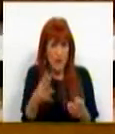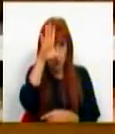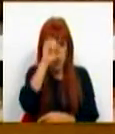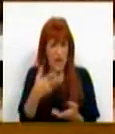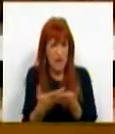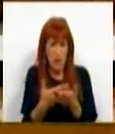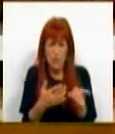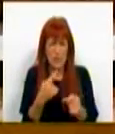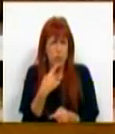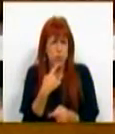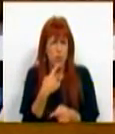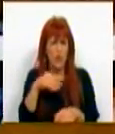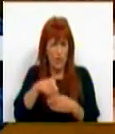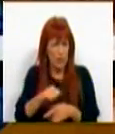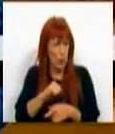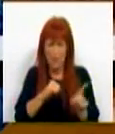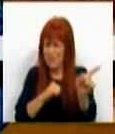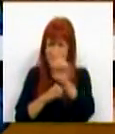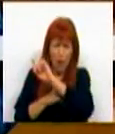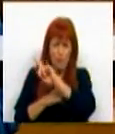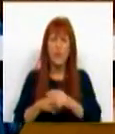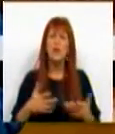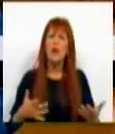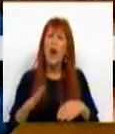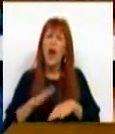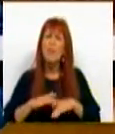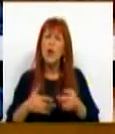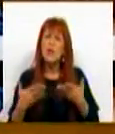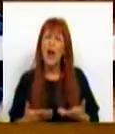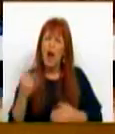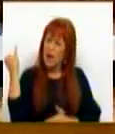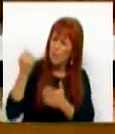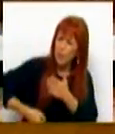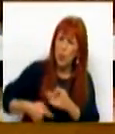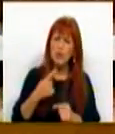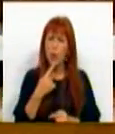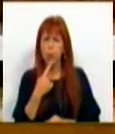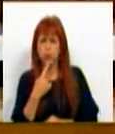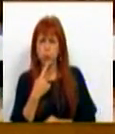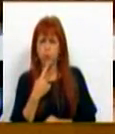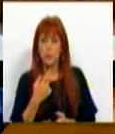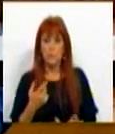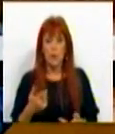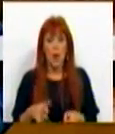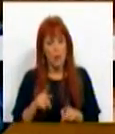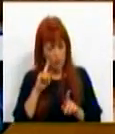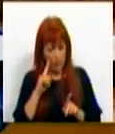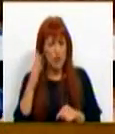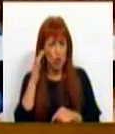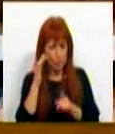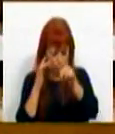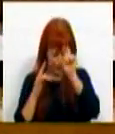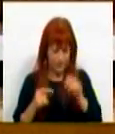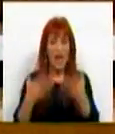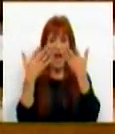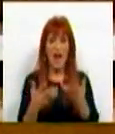na economia é excessivo que votam contra. Será que é porque a carga tributária é excessiva? Então vamos aos números.